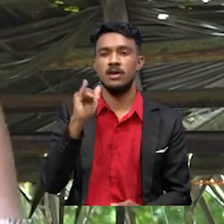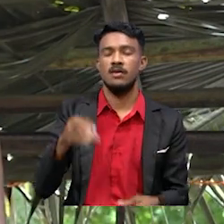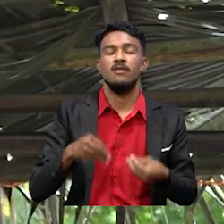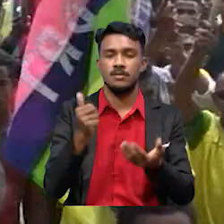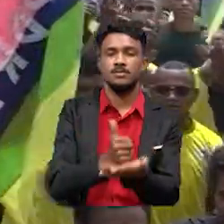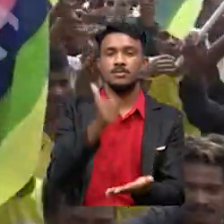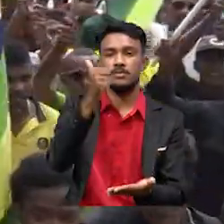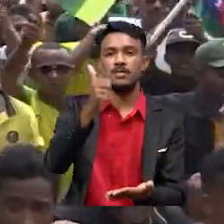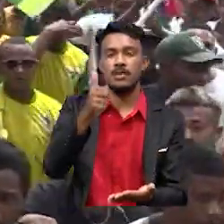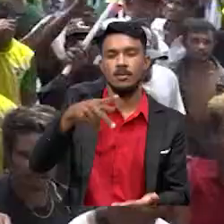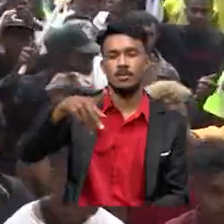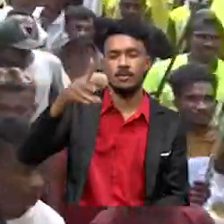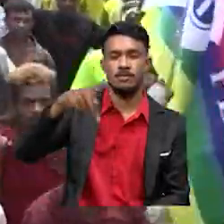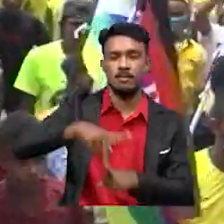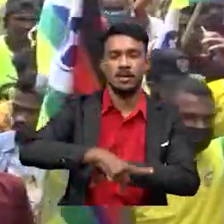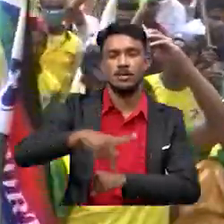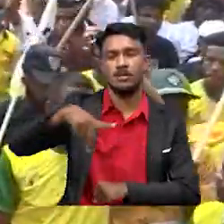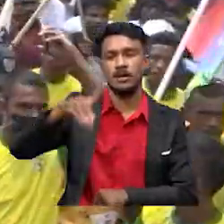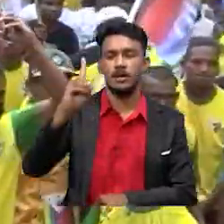eleição presidencial.